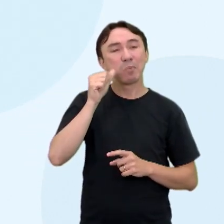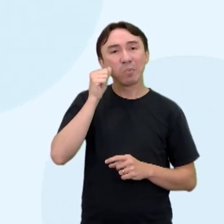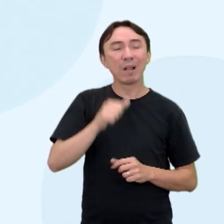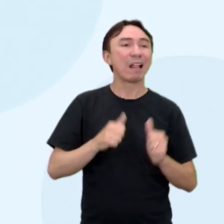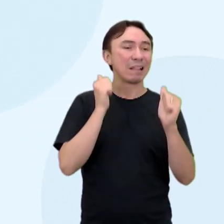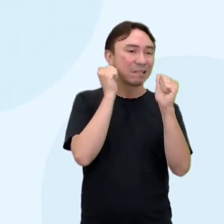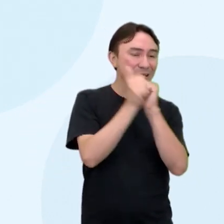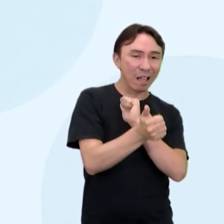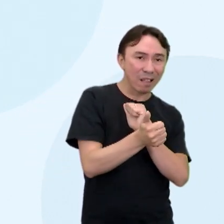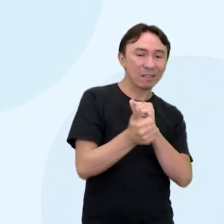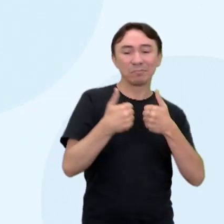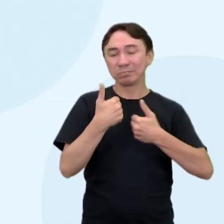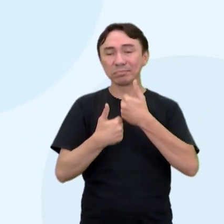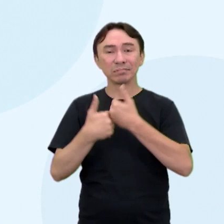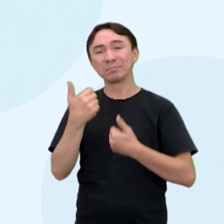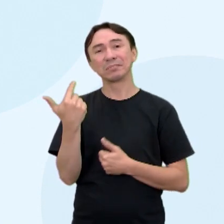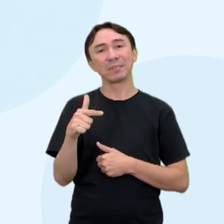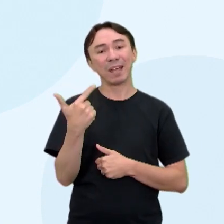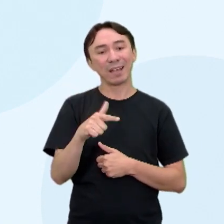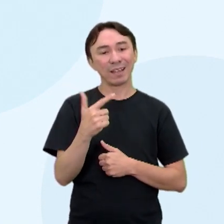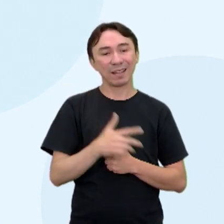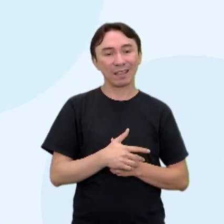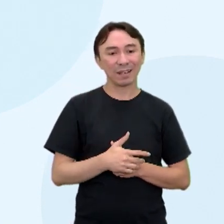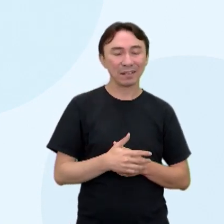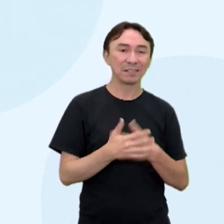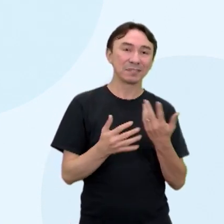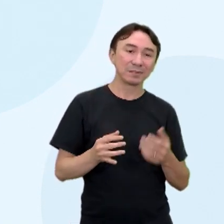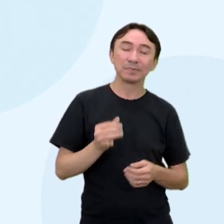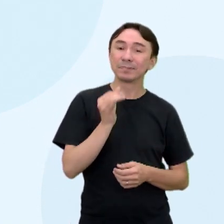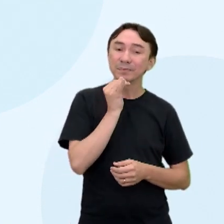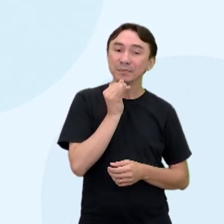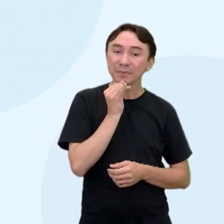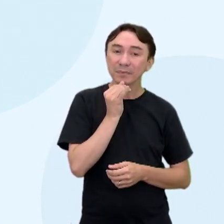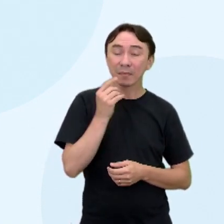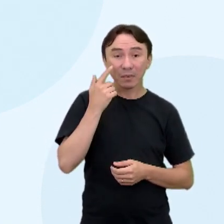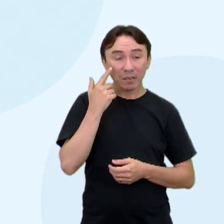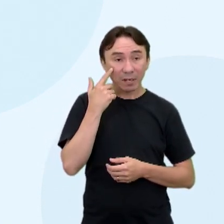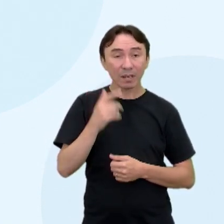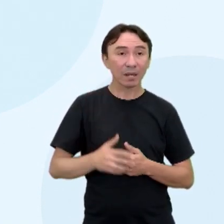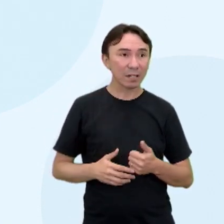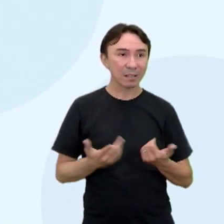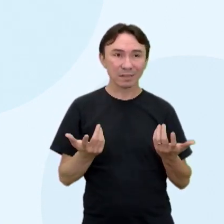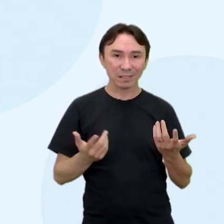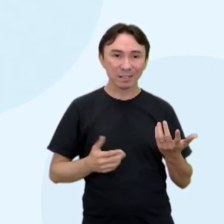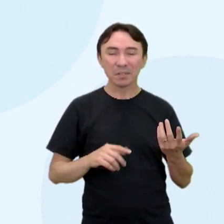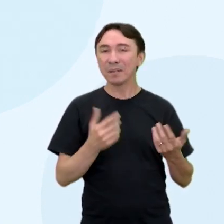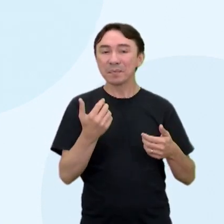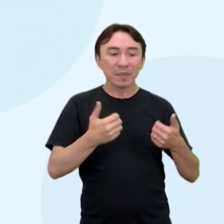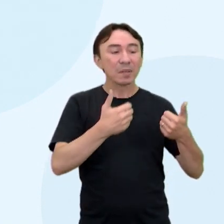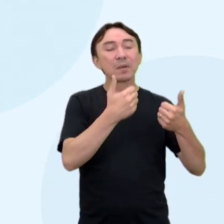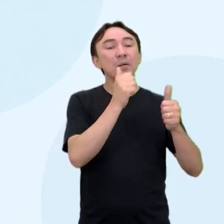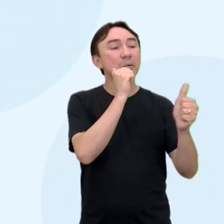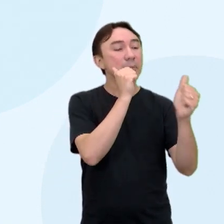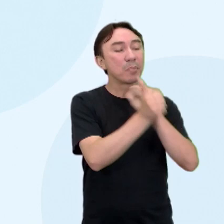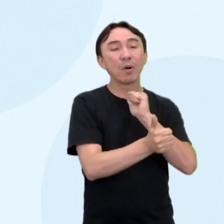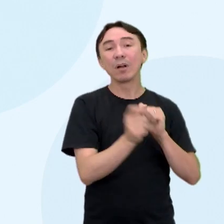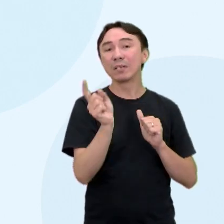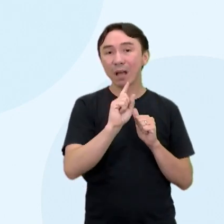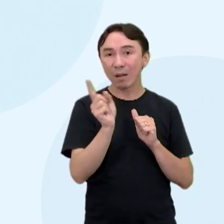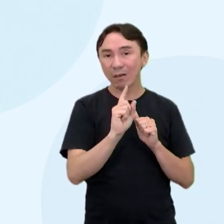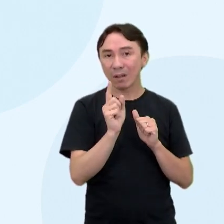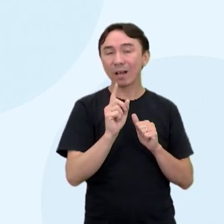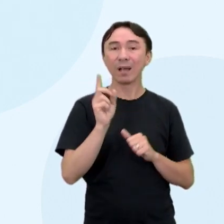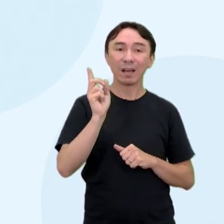Eles chamam das vedetes, né? E quando você desqualifica isso como esporte, você foge da lei. É um modo de você ludibriar a